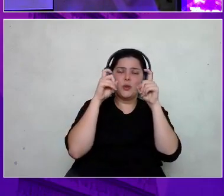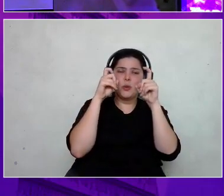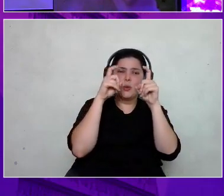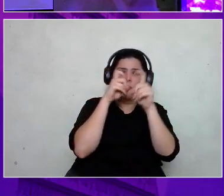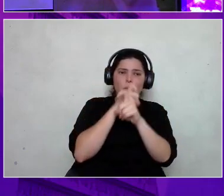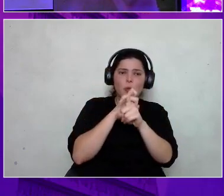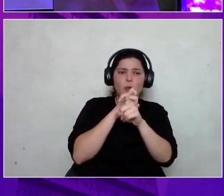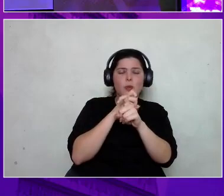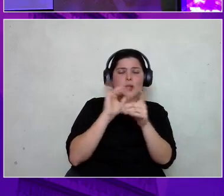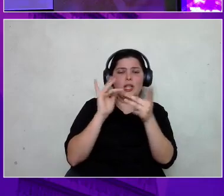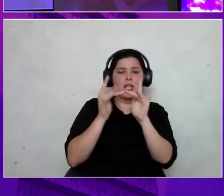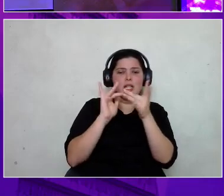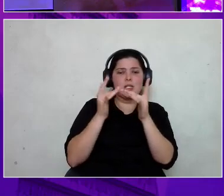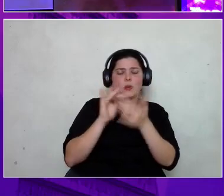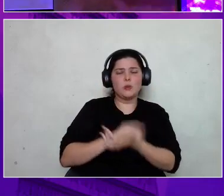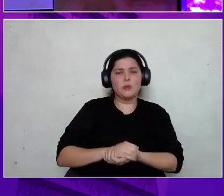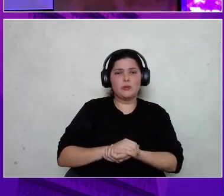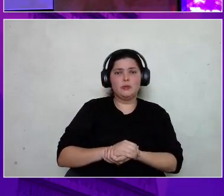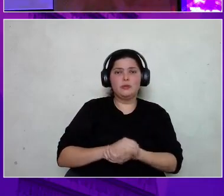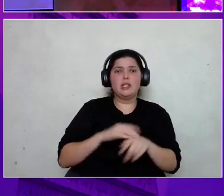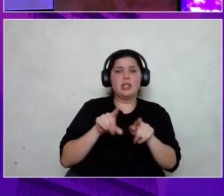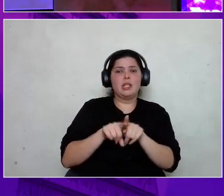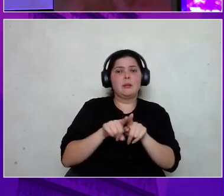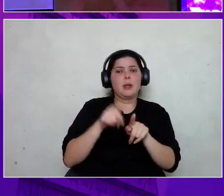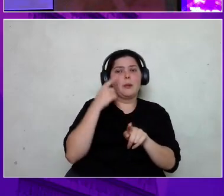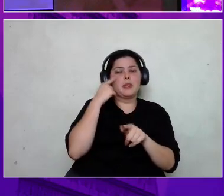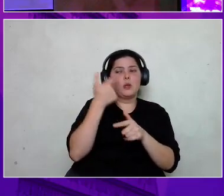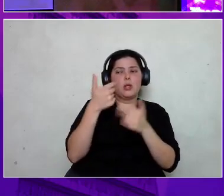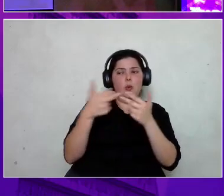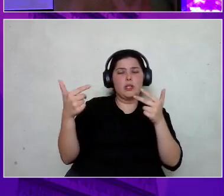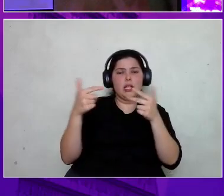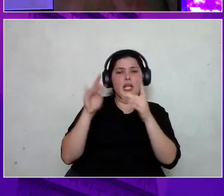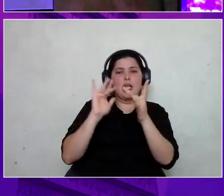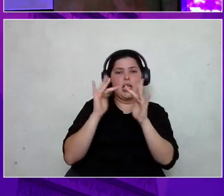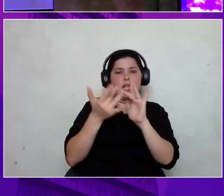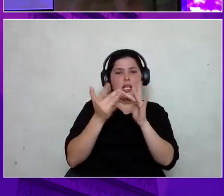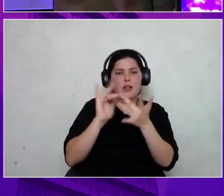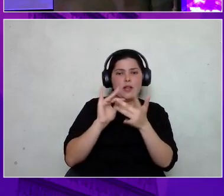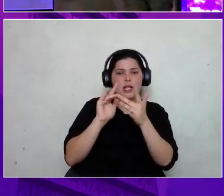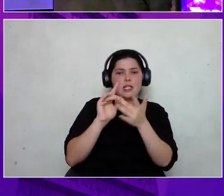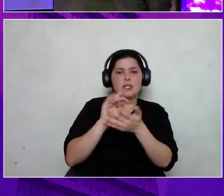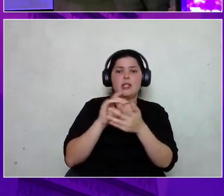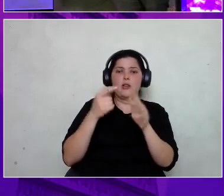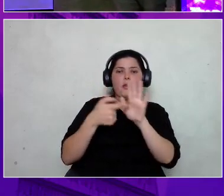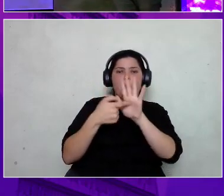ela. Além de olhar para um outro item que é a interface limpa. E eu vou entrar um pouquinho mais para frente sobre esse item.